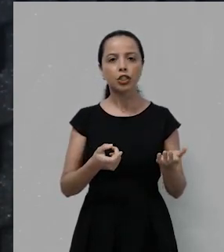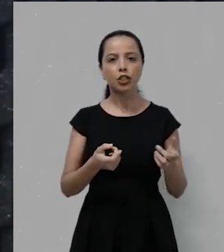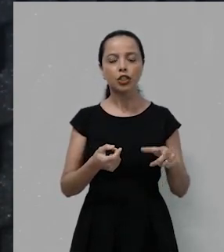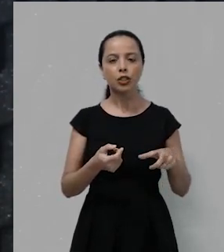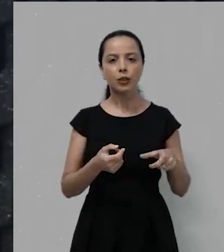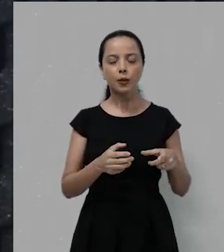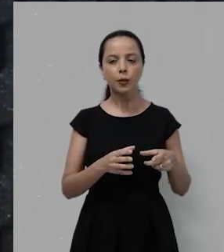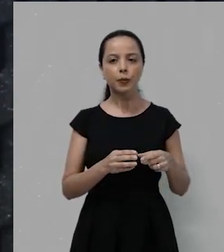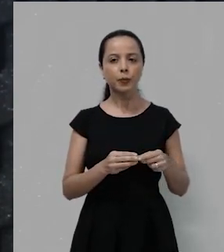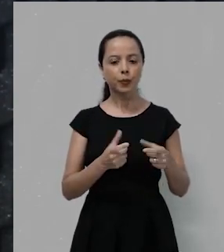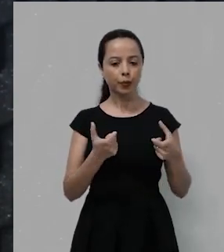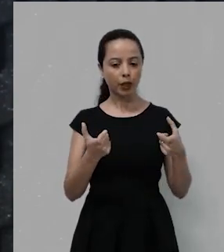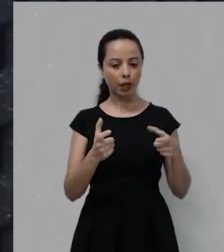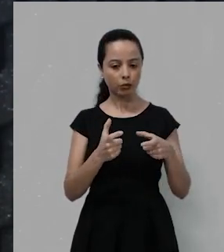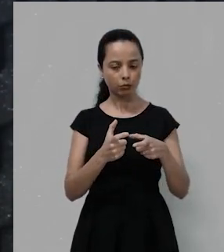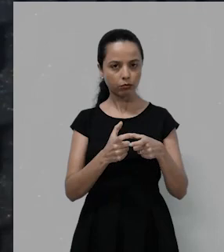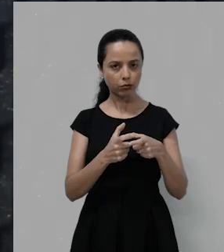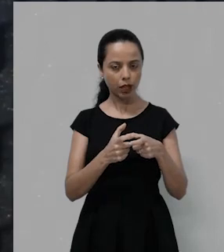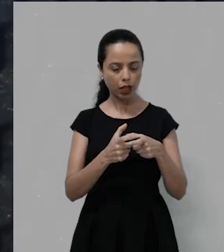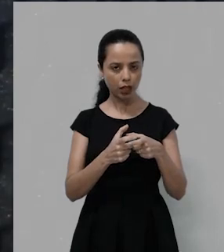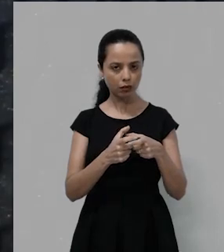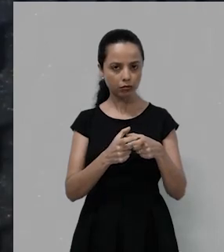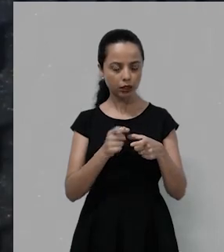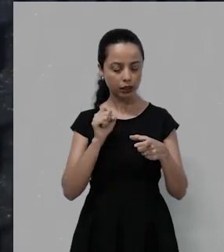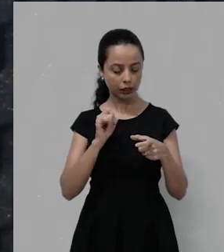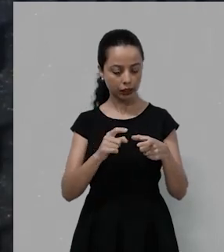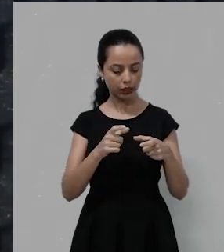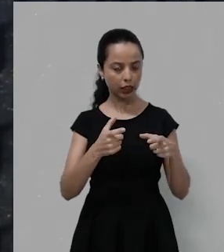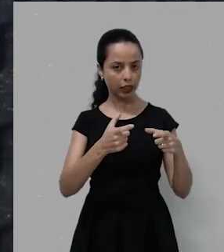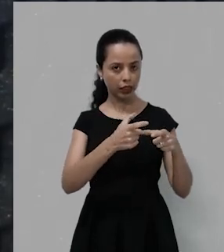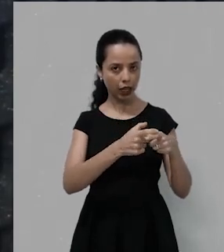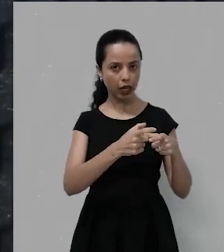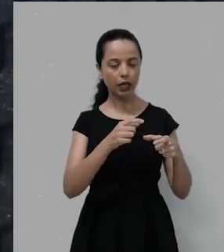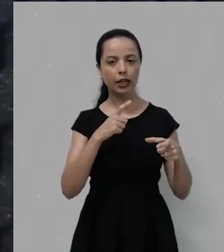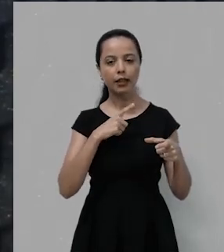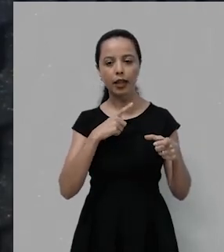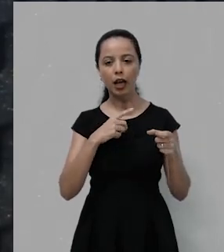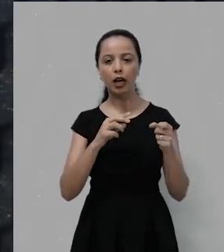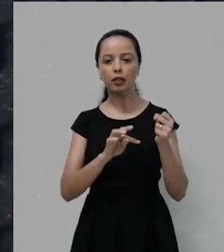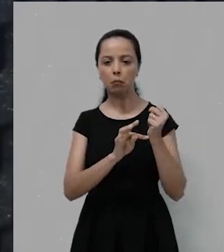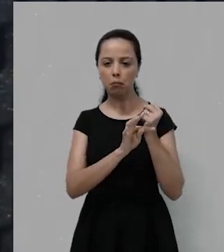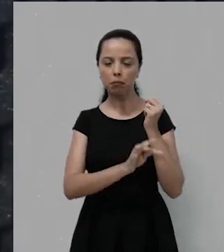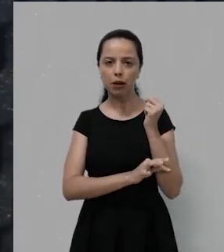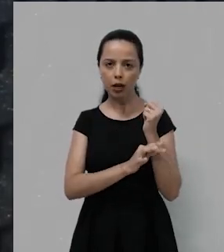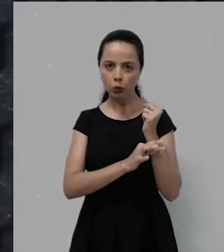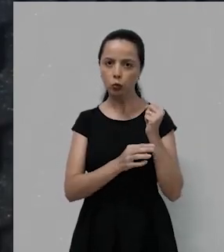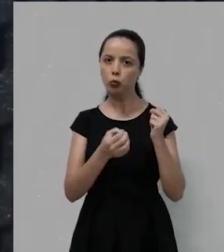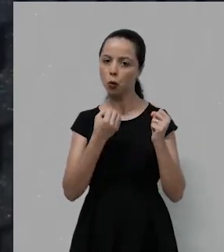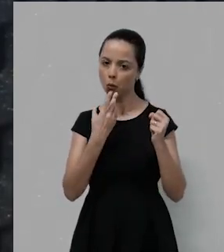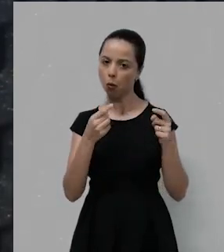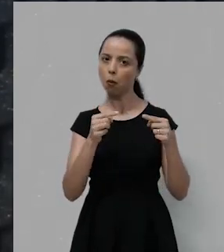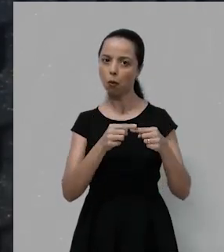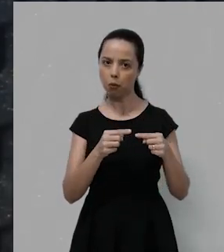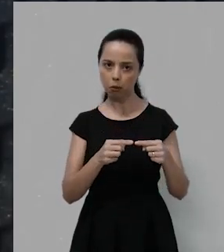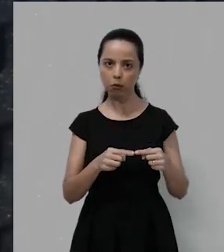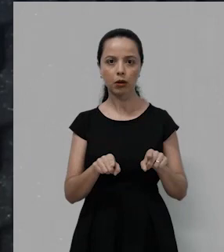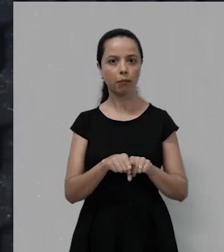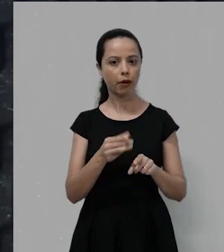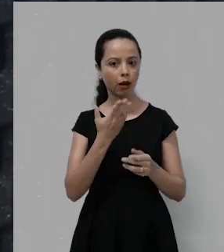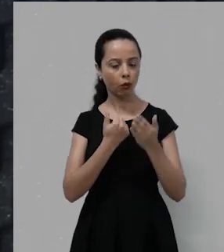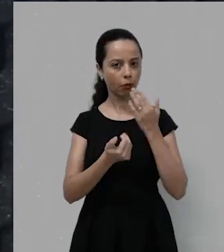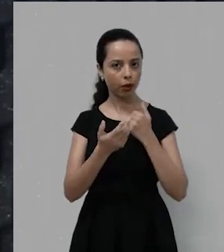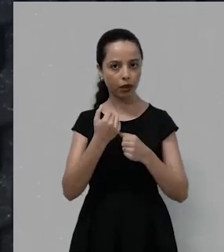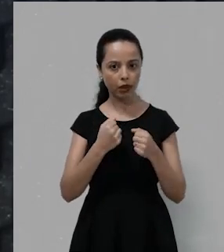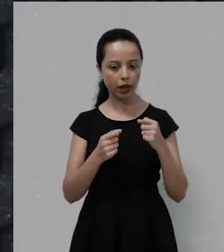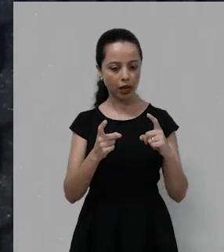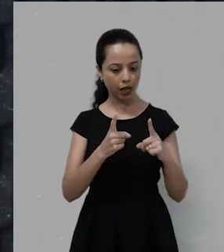pequena, por estarem num ambiente propício, temperatura adequada, bastante alimento disponível, elas